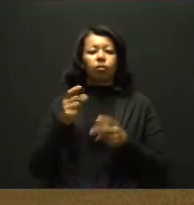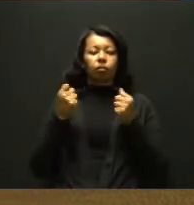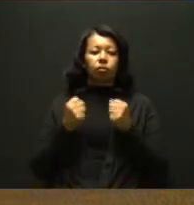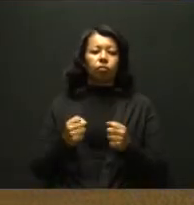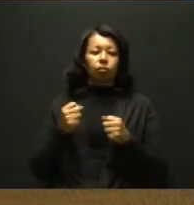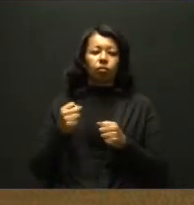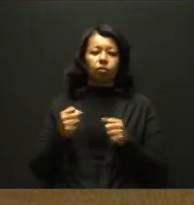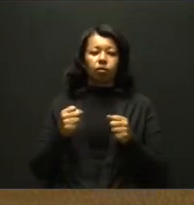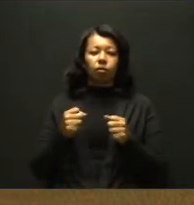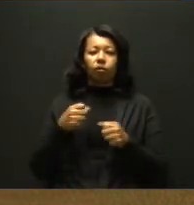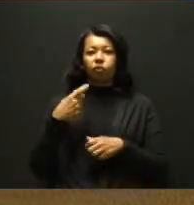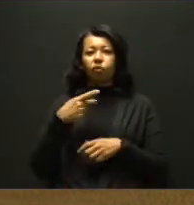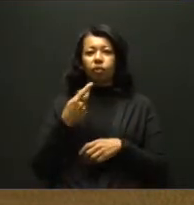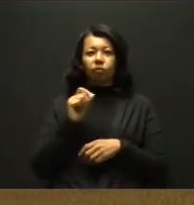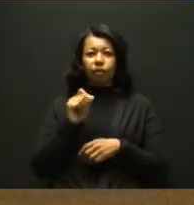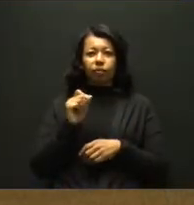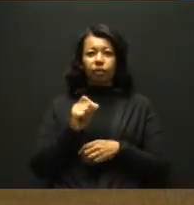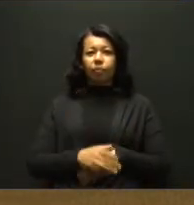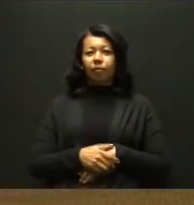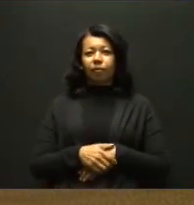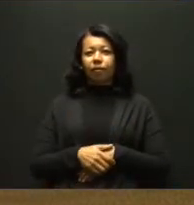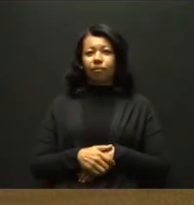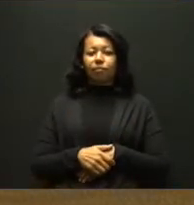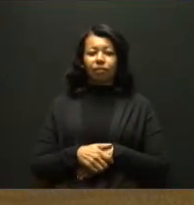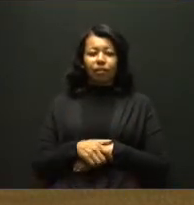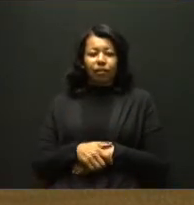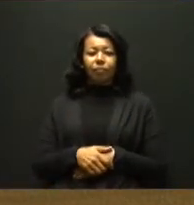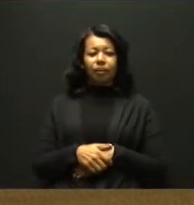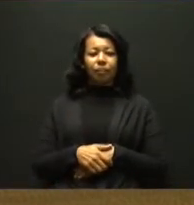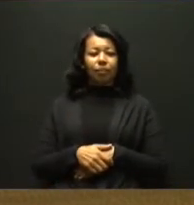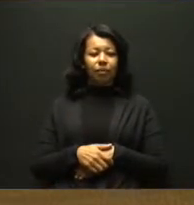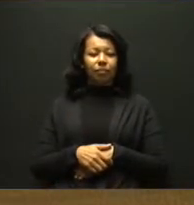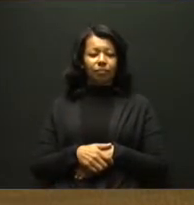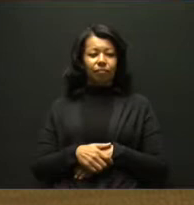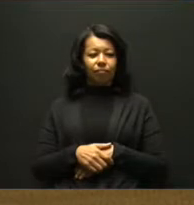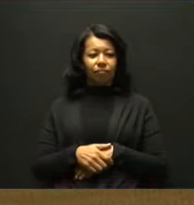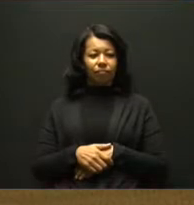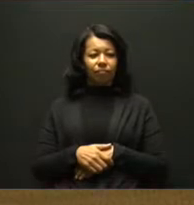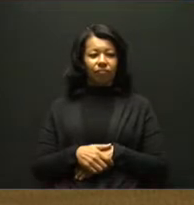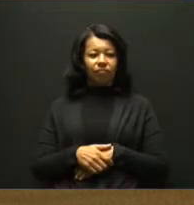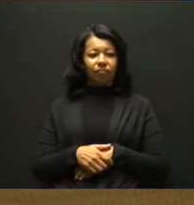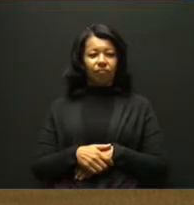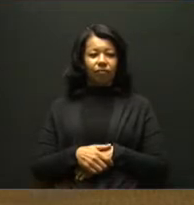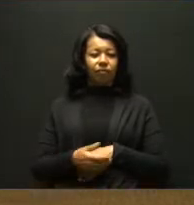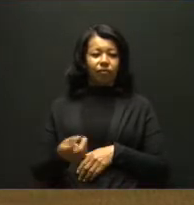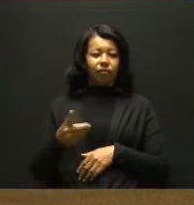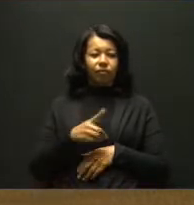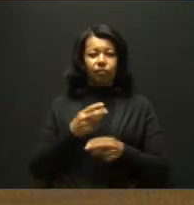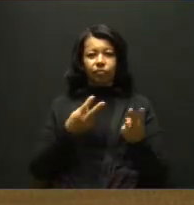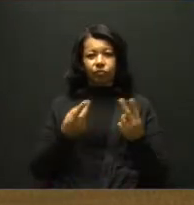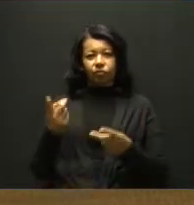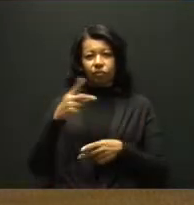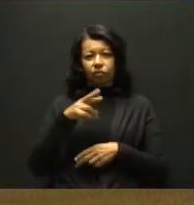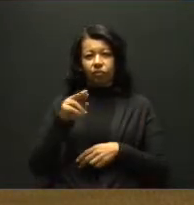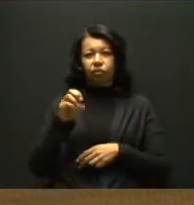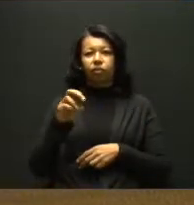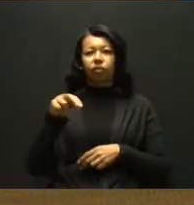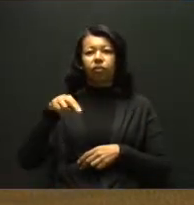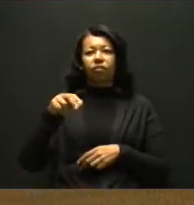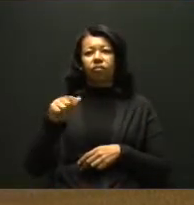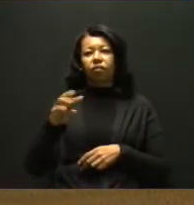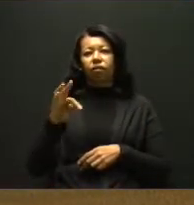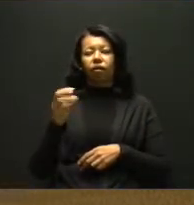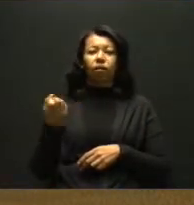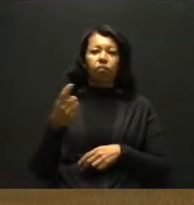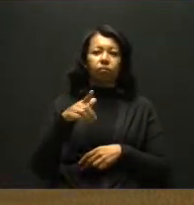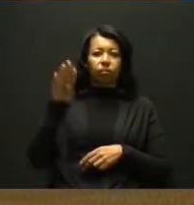aqui fazendo toda a corporação sempre está precisando sempre vinha vindo aqui como veio o renato a região é que os